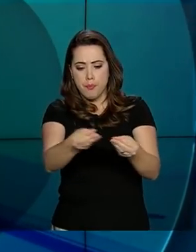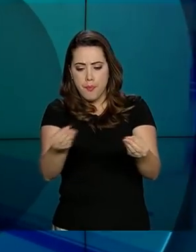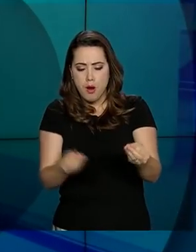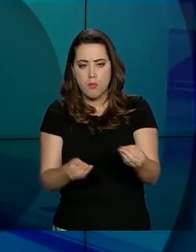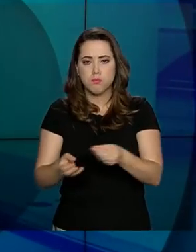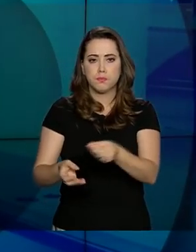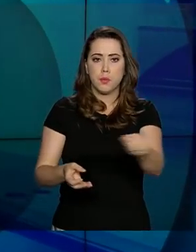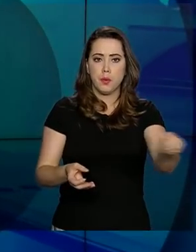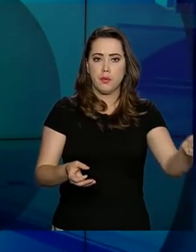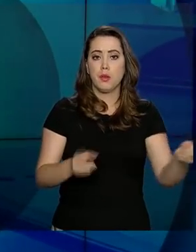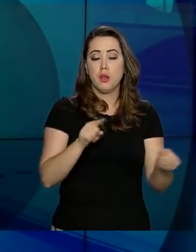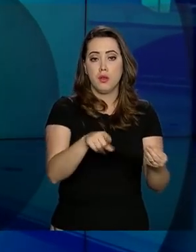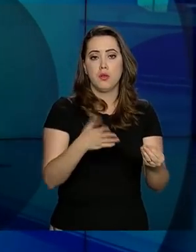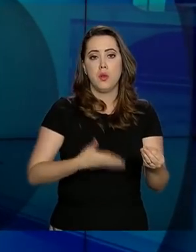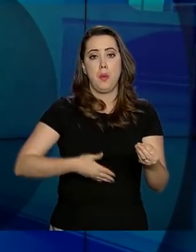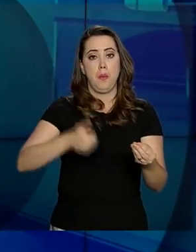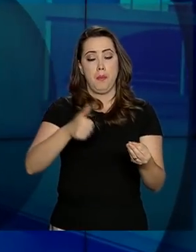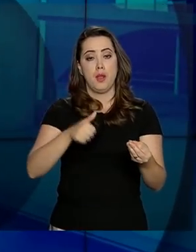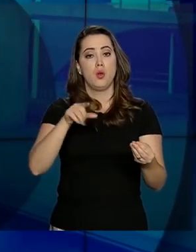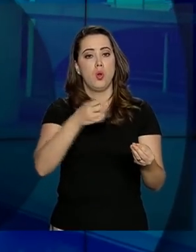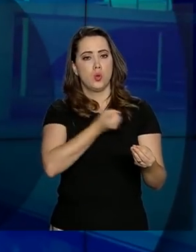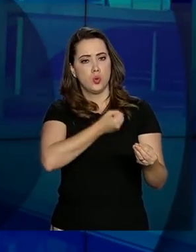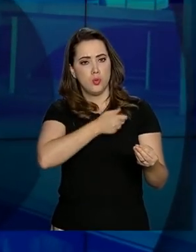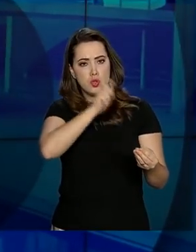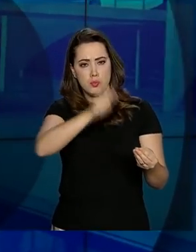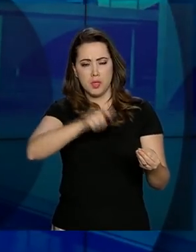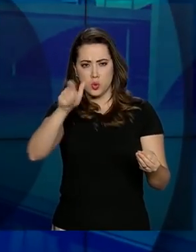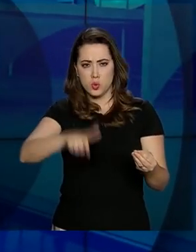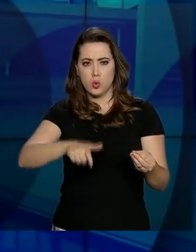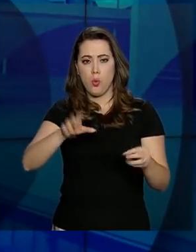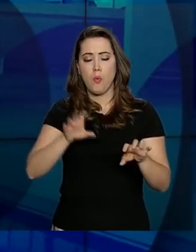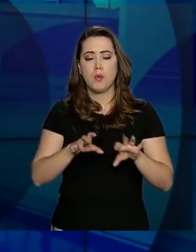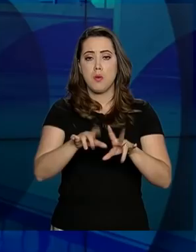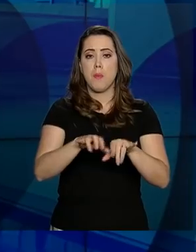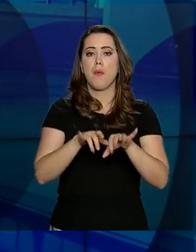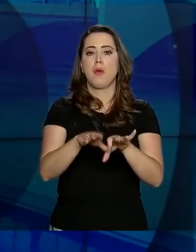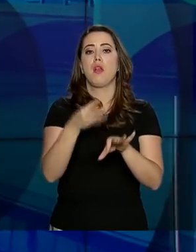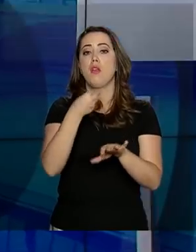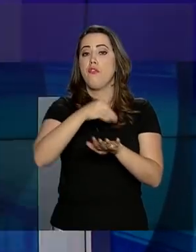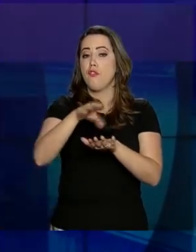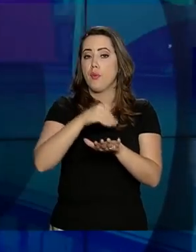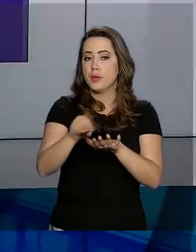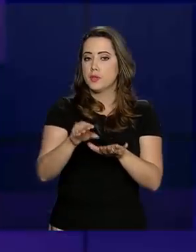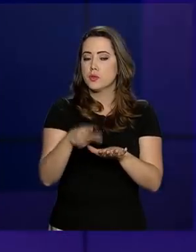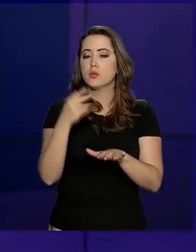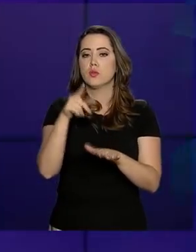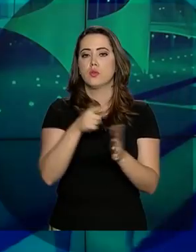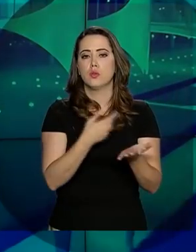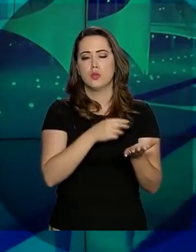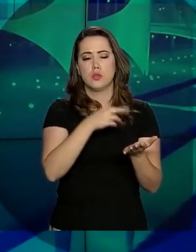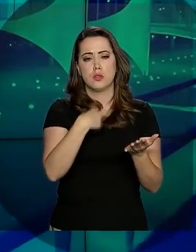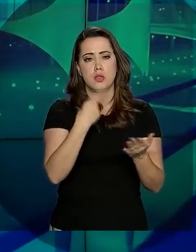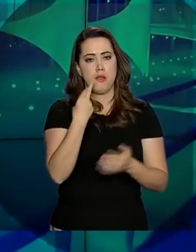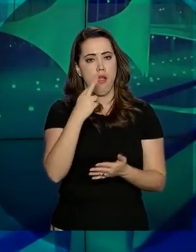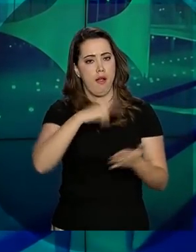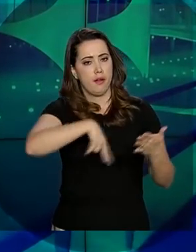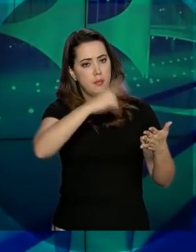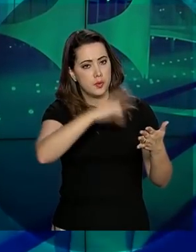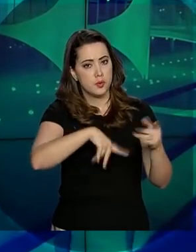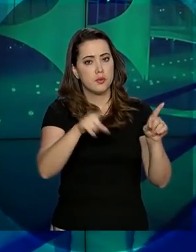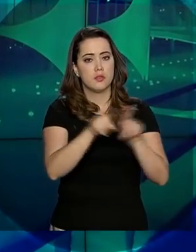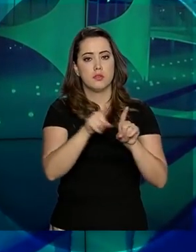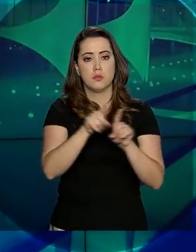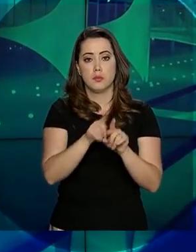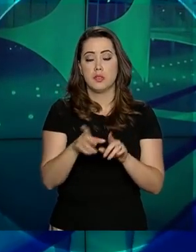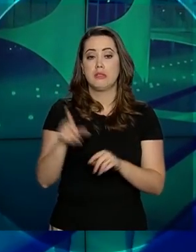pico, reforcem o número de funcionários em guichês para informações e registro de manifestações,